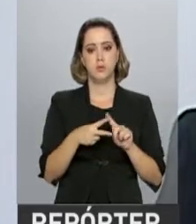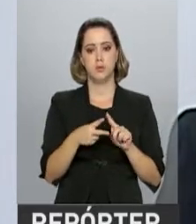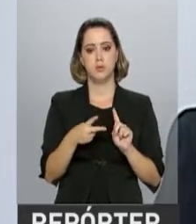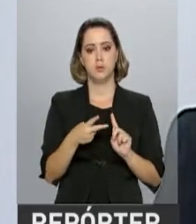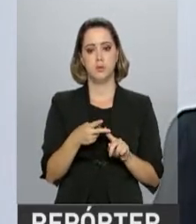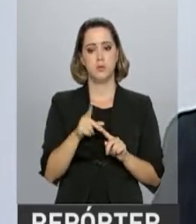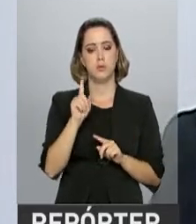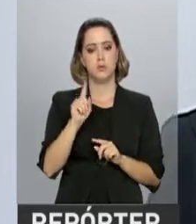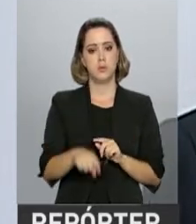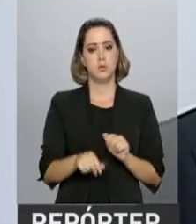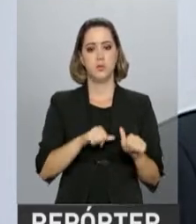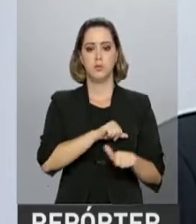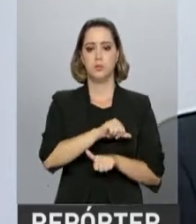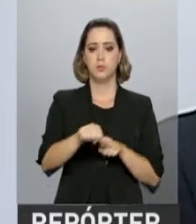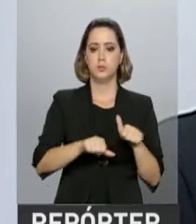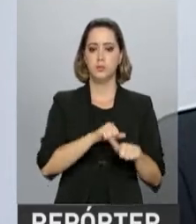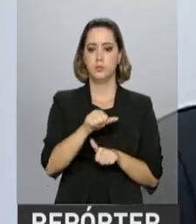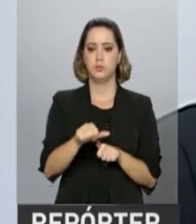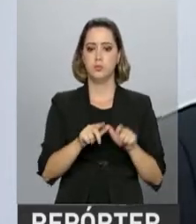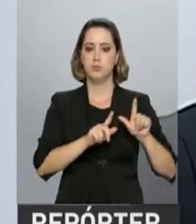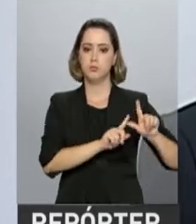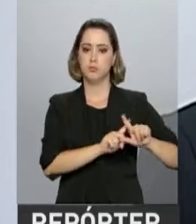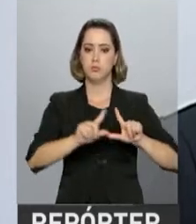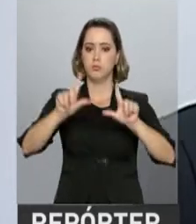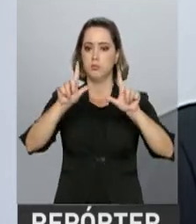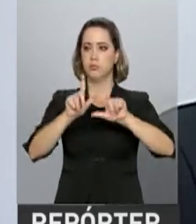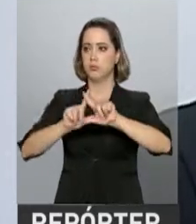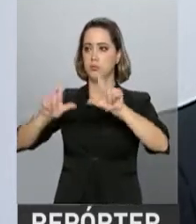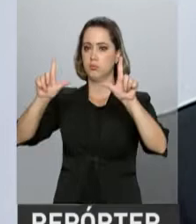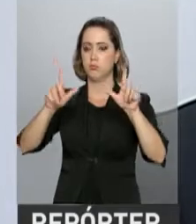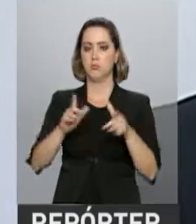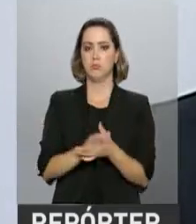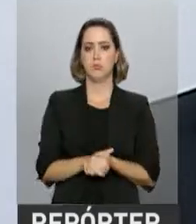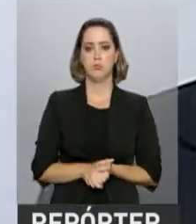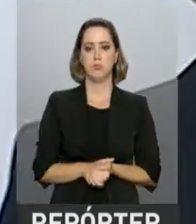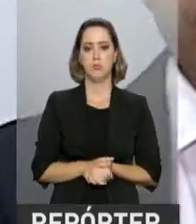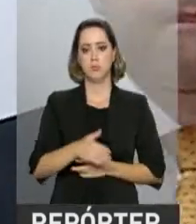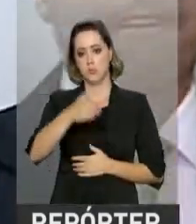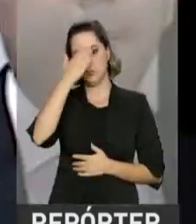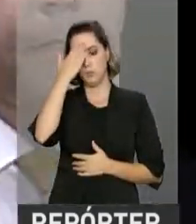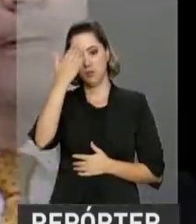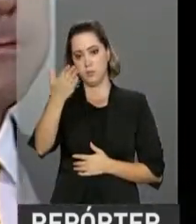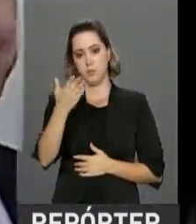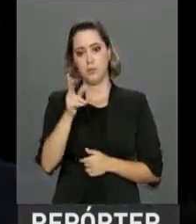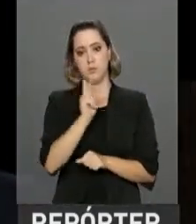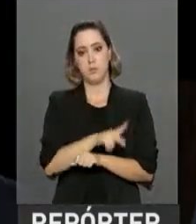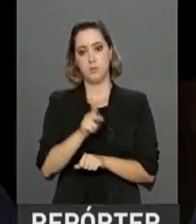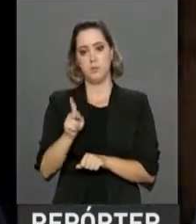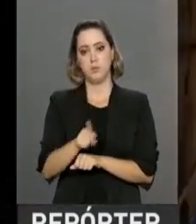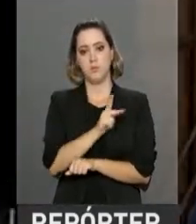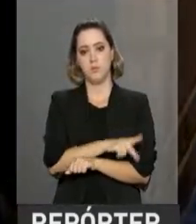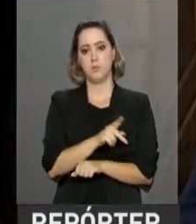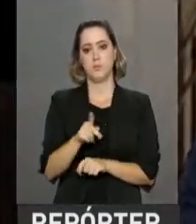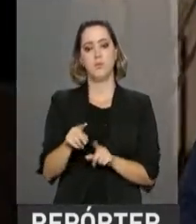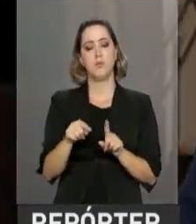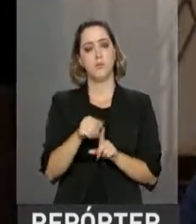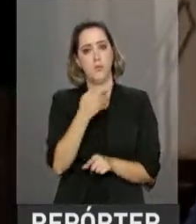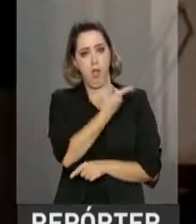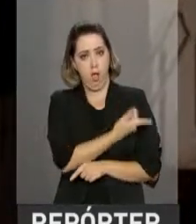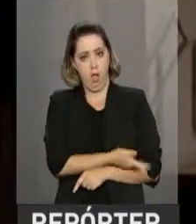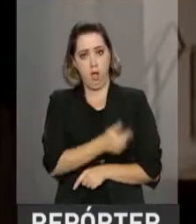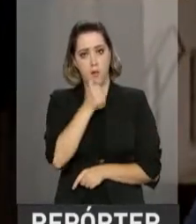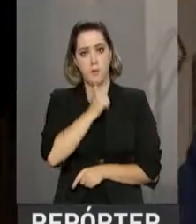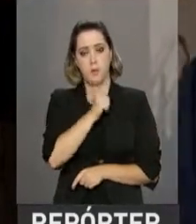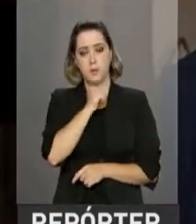frutos de remodelagem de tela ok agradecemos o professor e também a taiane pela